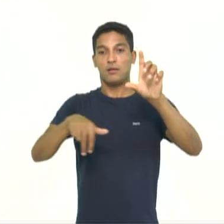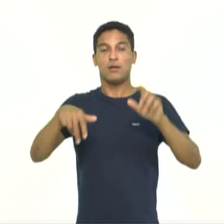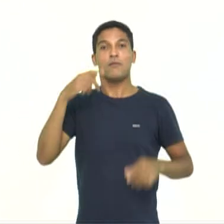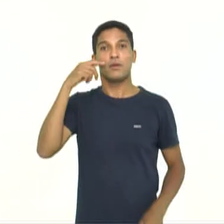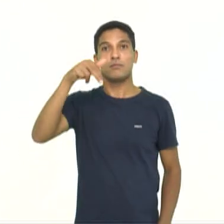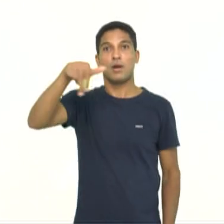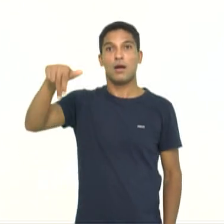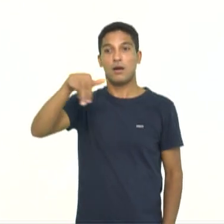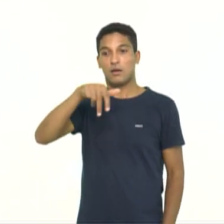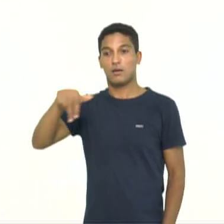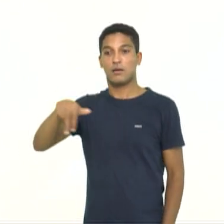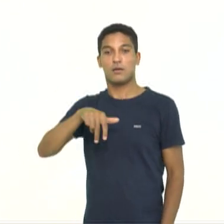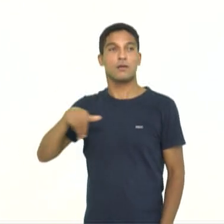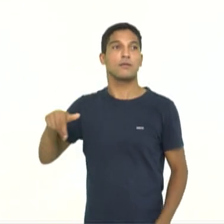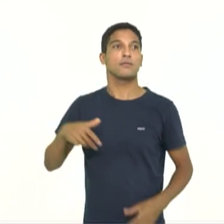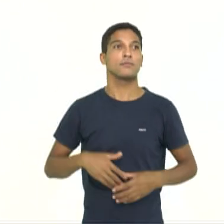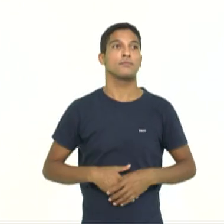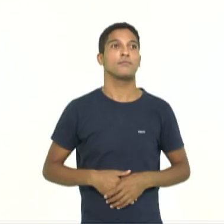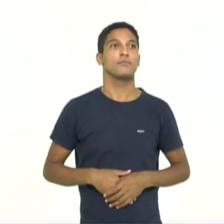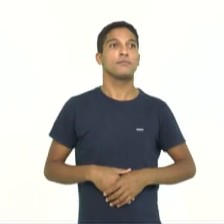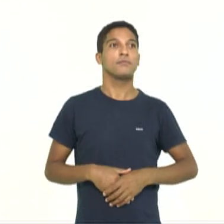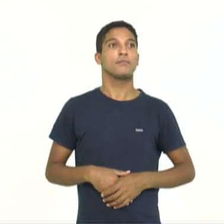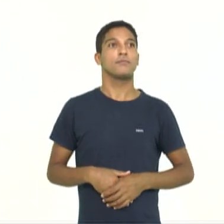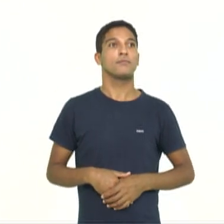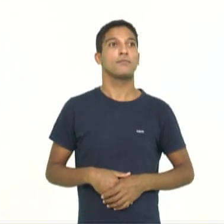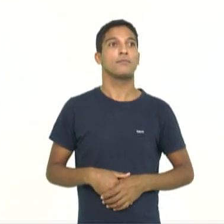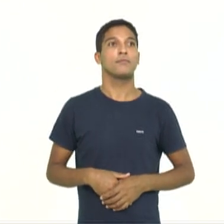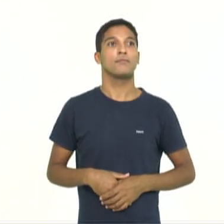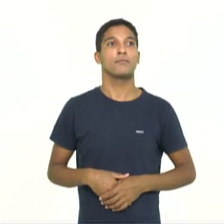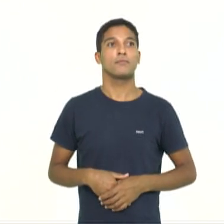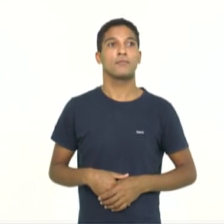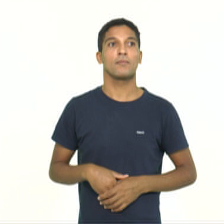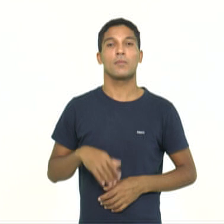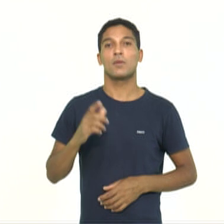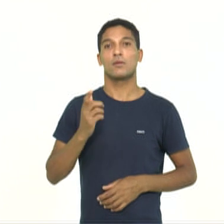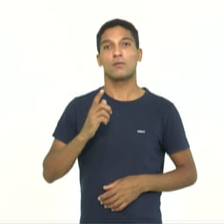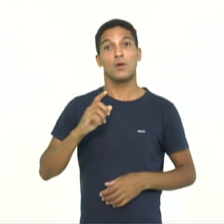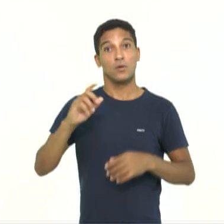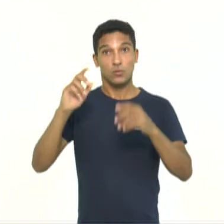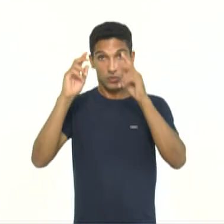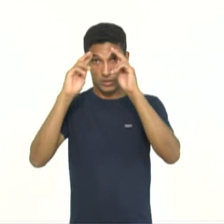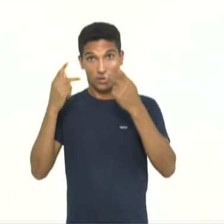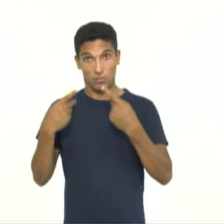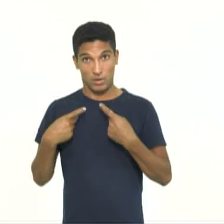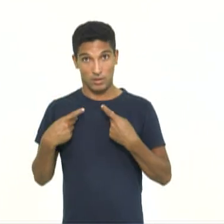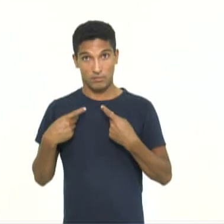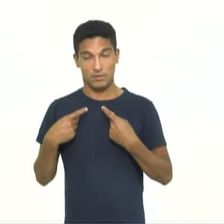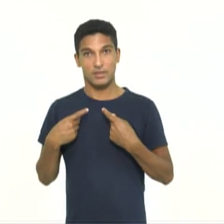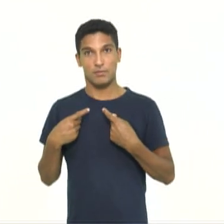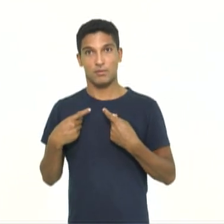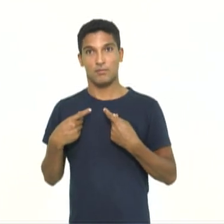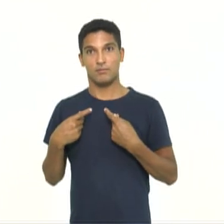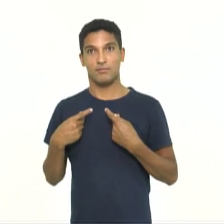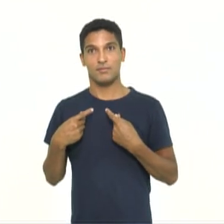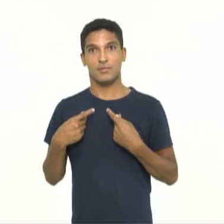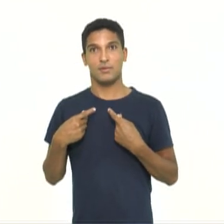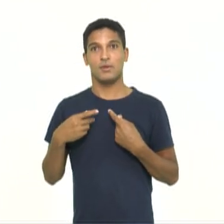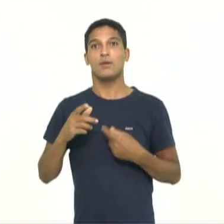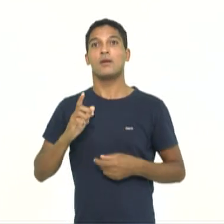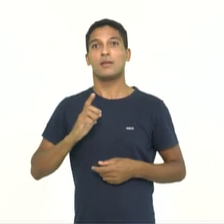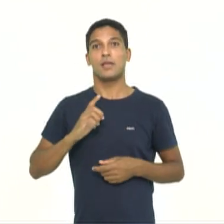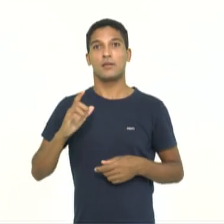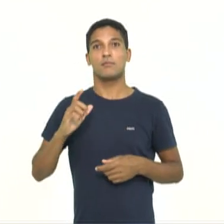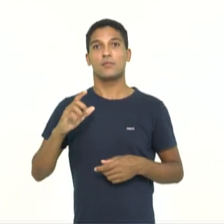de passar por essas engrenagens, ele apresenta suas particularidades e depois ele sai conforme todas as